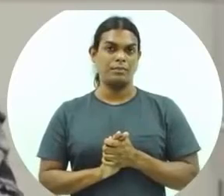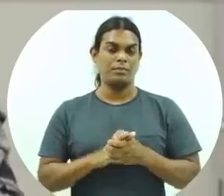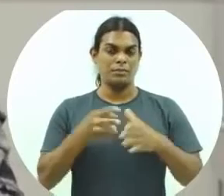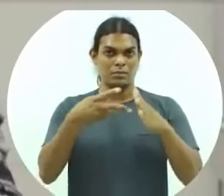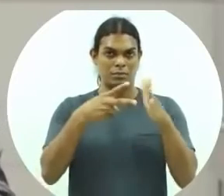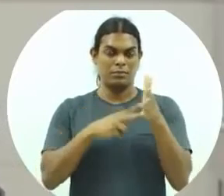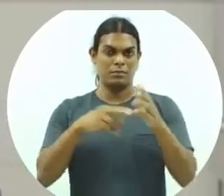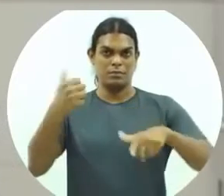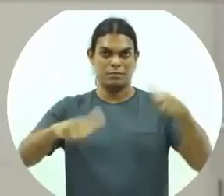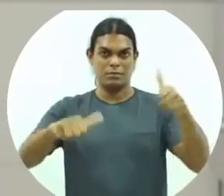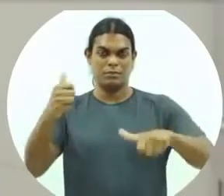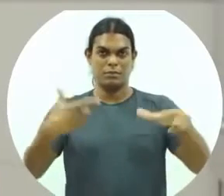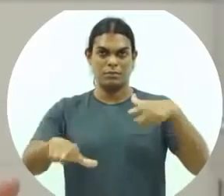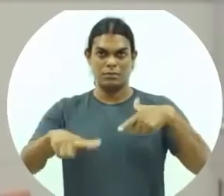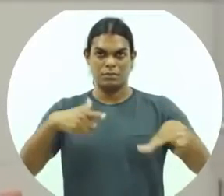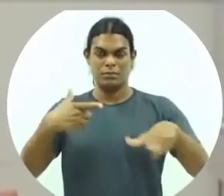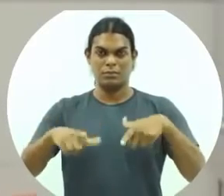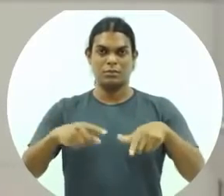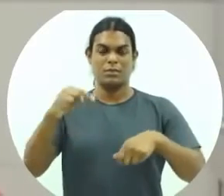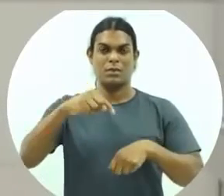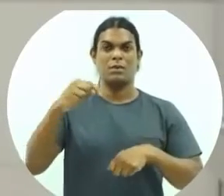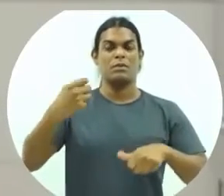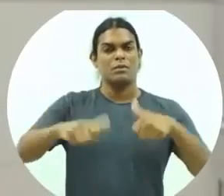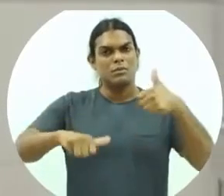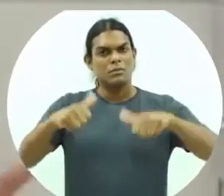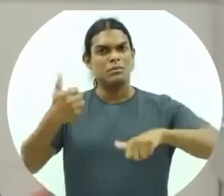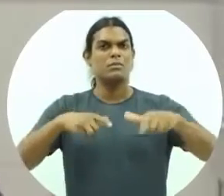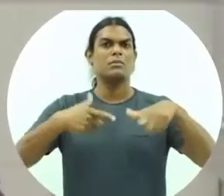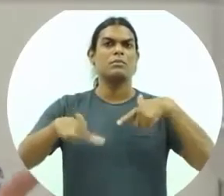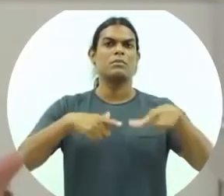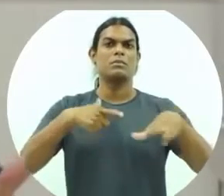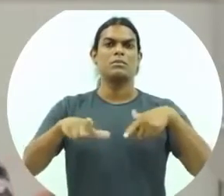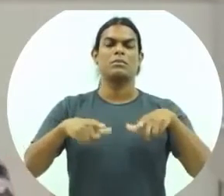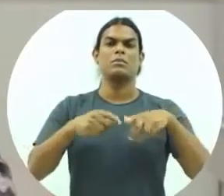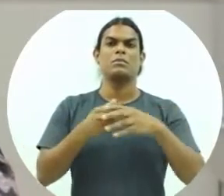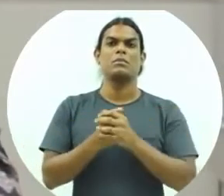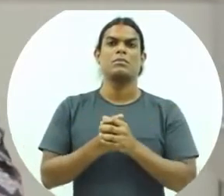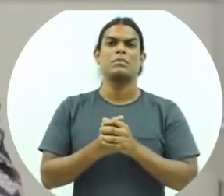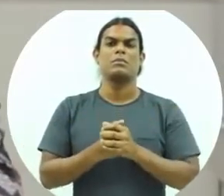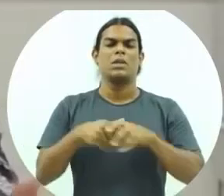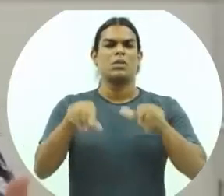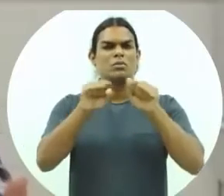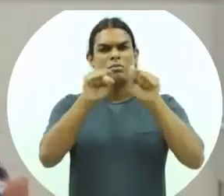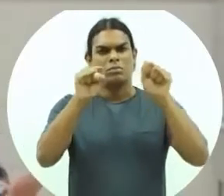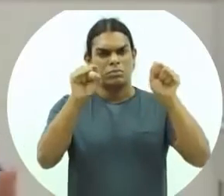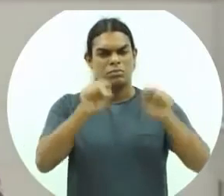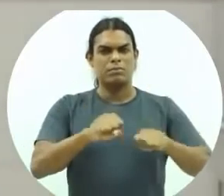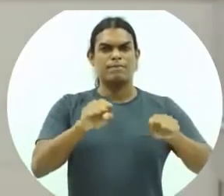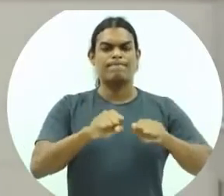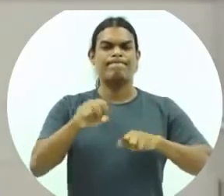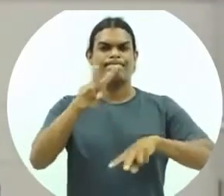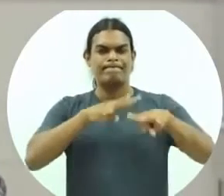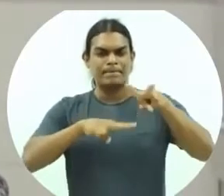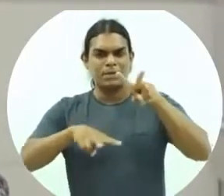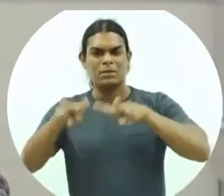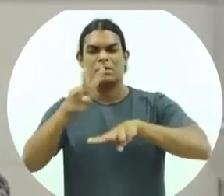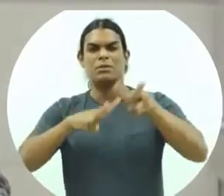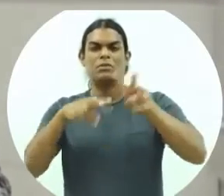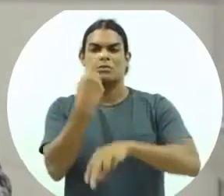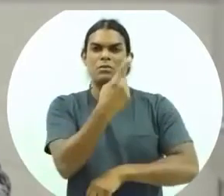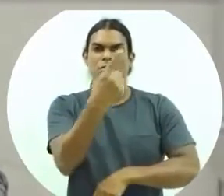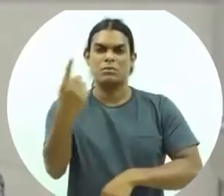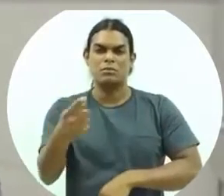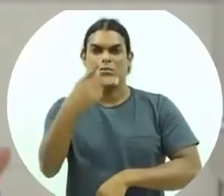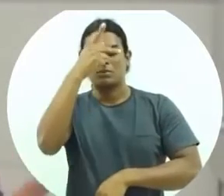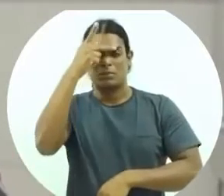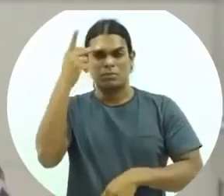de avaliação de desempenho. A avaliação de desempenho é a apreciação sistemática do desempenho de cada